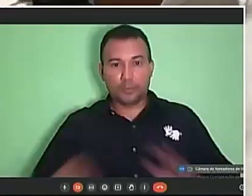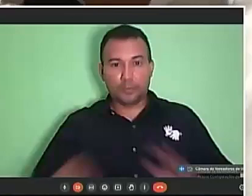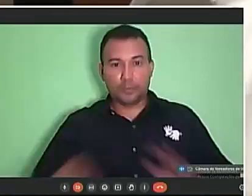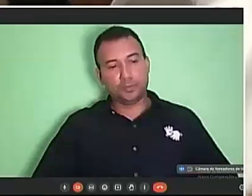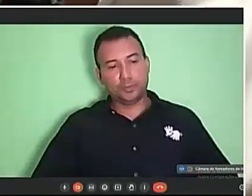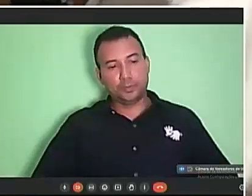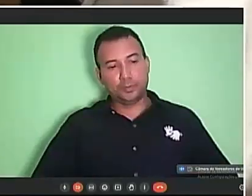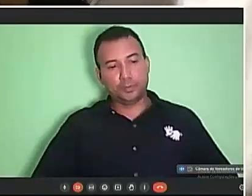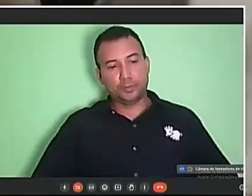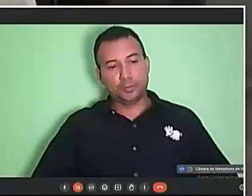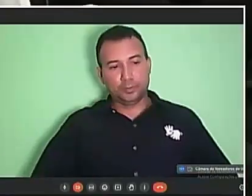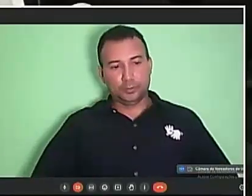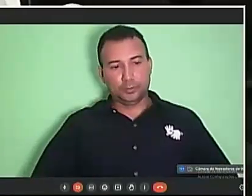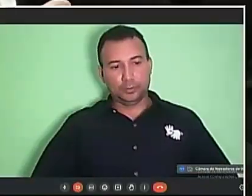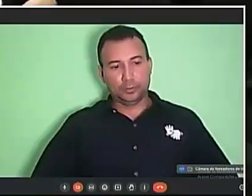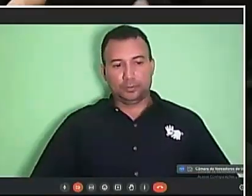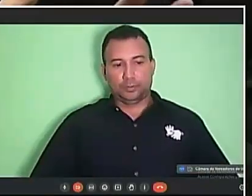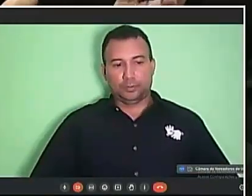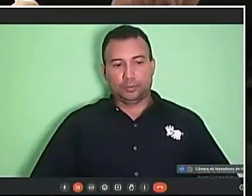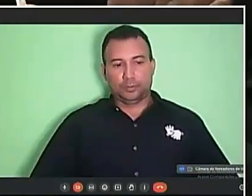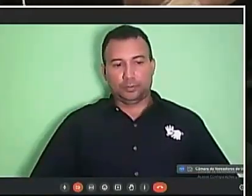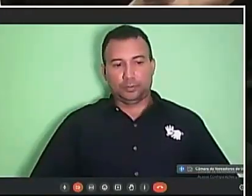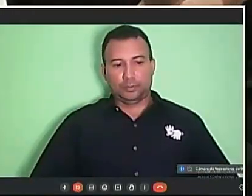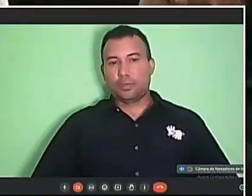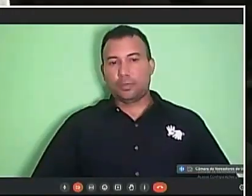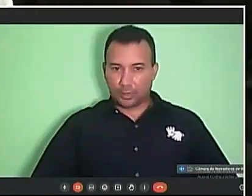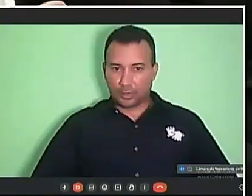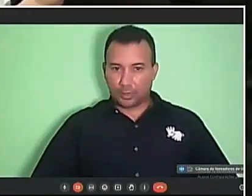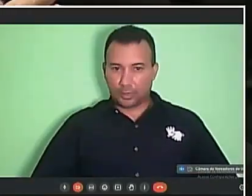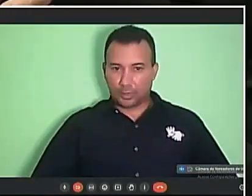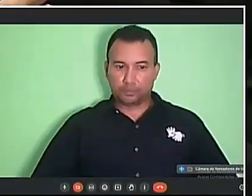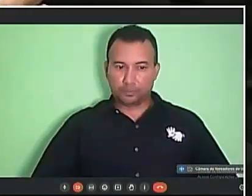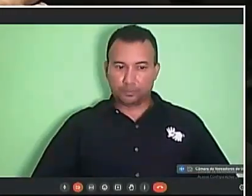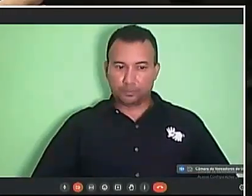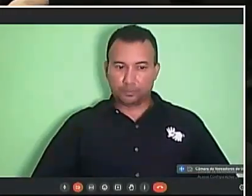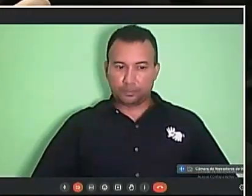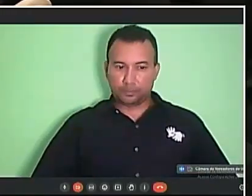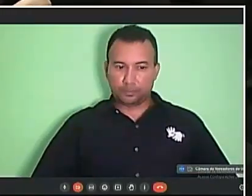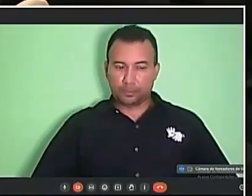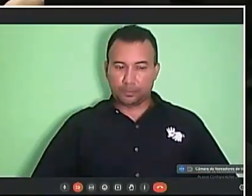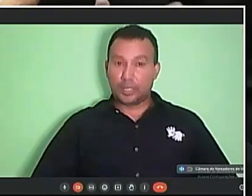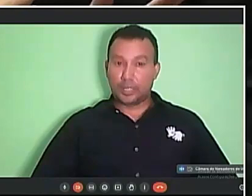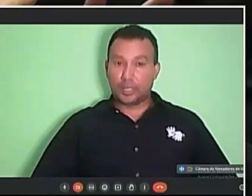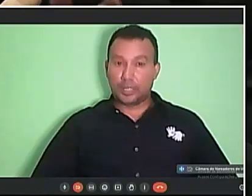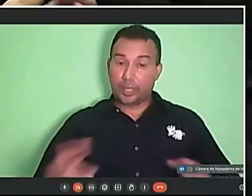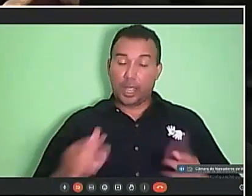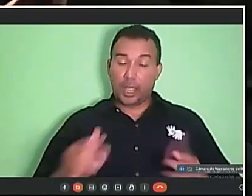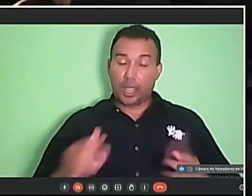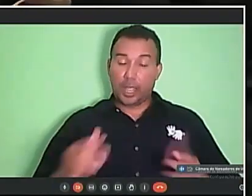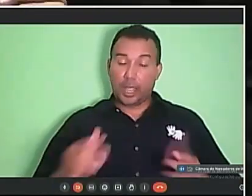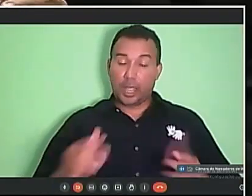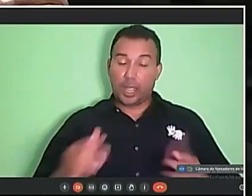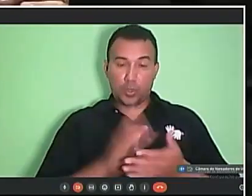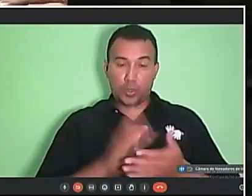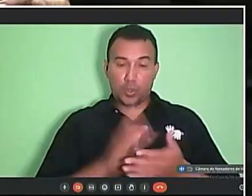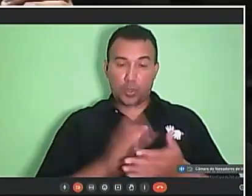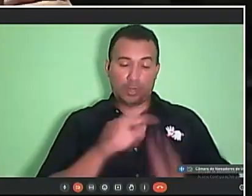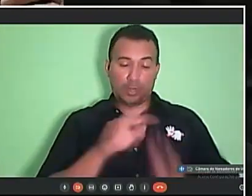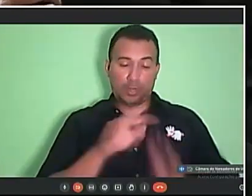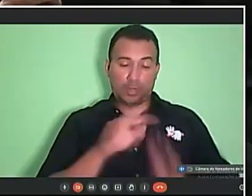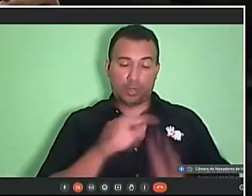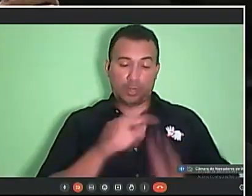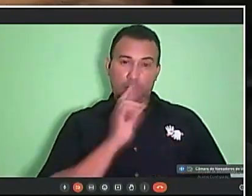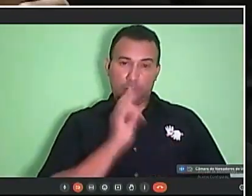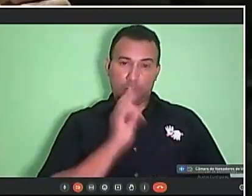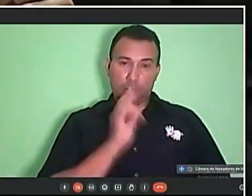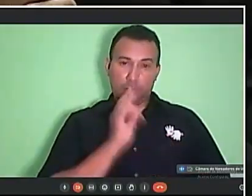O prefeito Eliseu colocou muito bem a questão do rio, é uma questão para os técnicos responder. Nós, desde o primeiro momento, nós fizemos